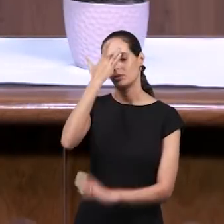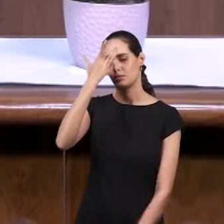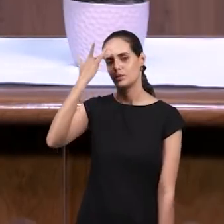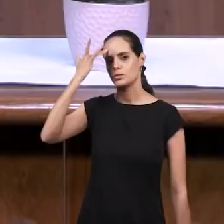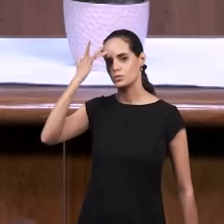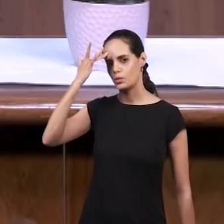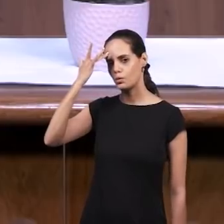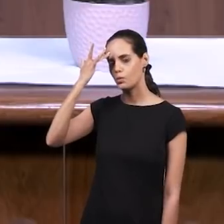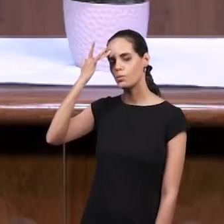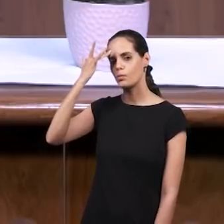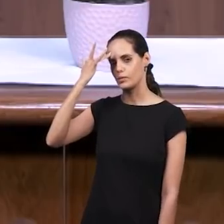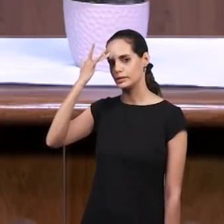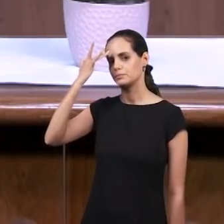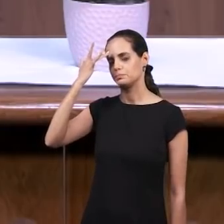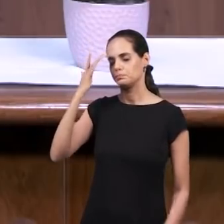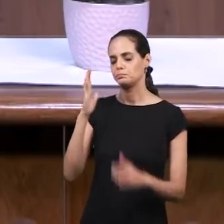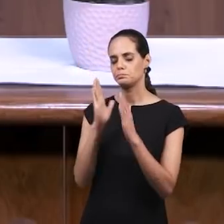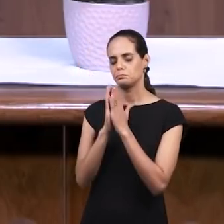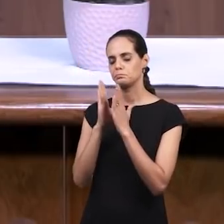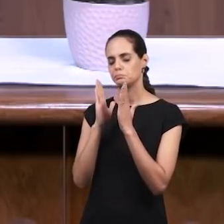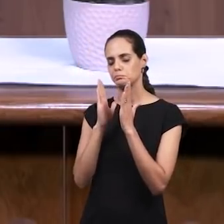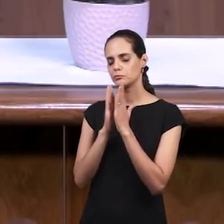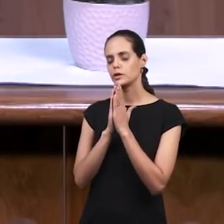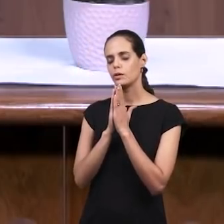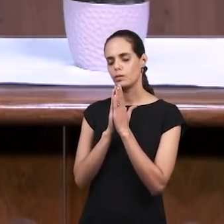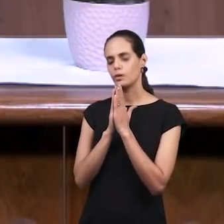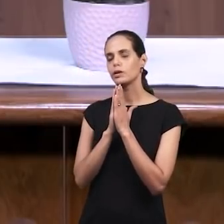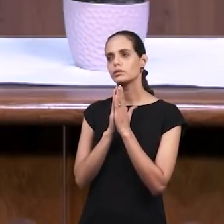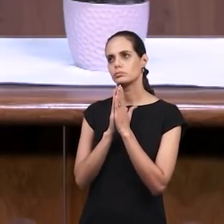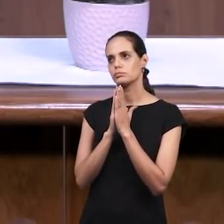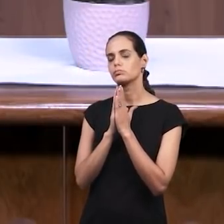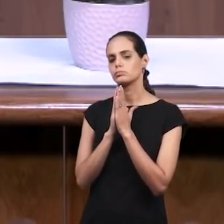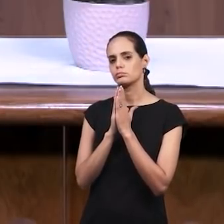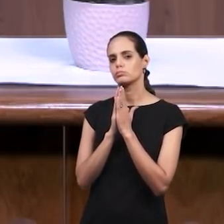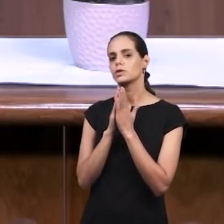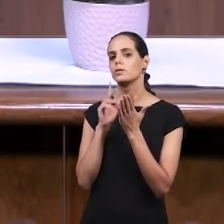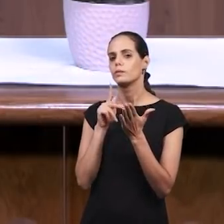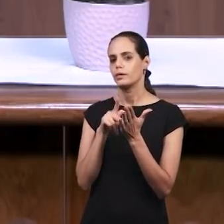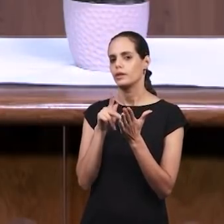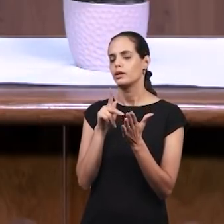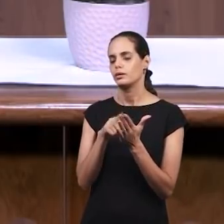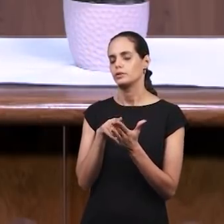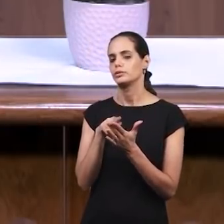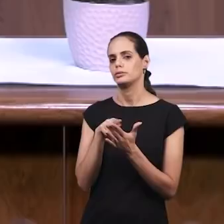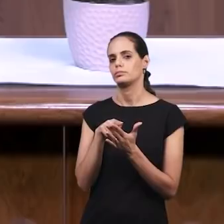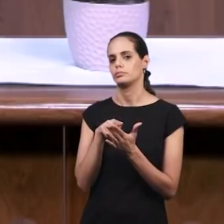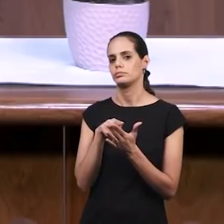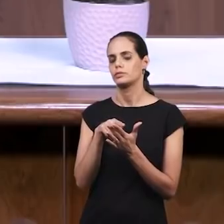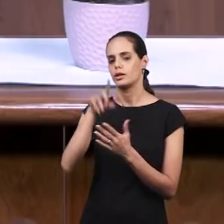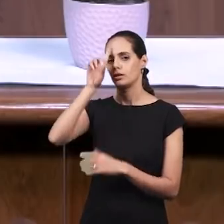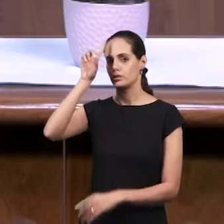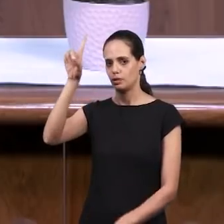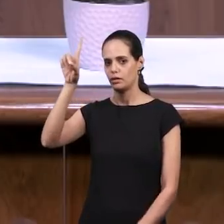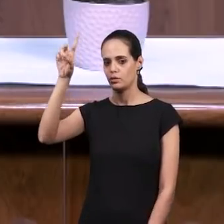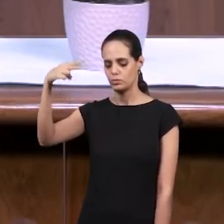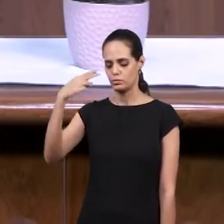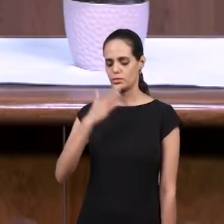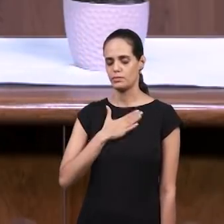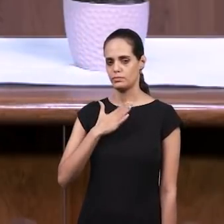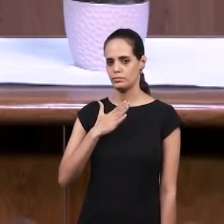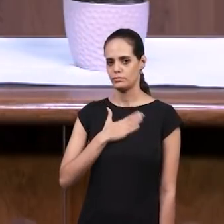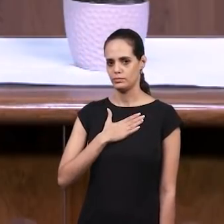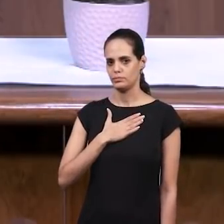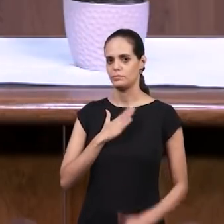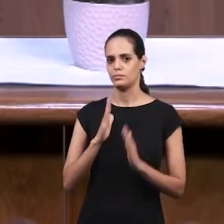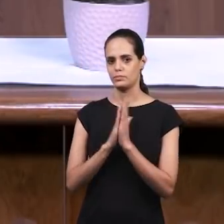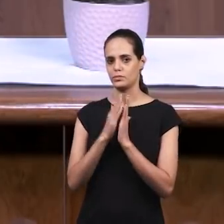diante dele com sinceridade. Deus ouve a sua oração, ouve a minha oração. E eu te convido a orarmos juntos nesta